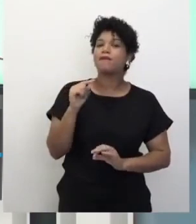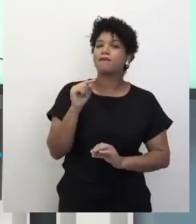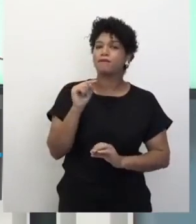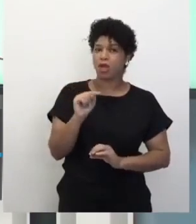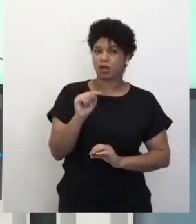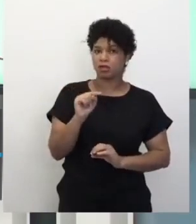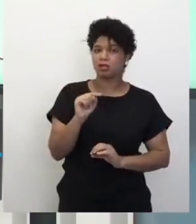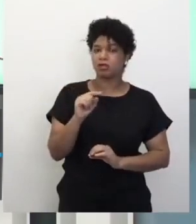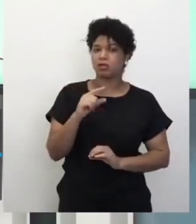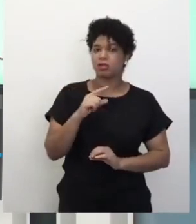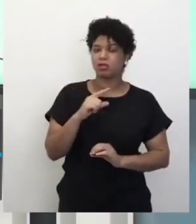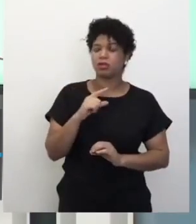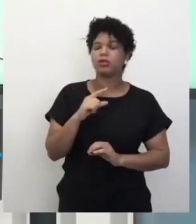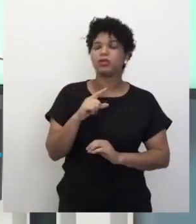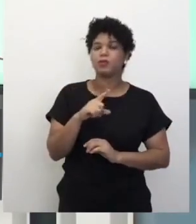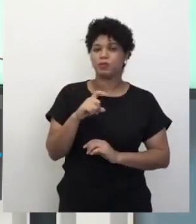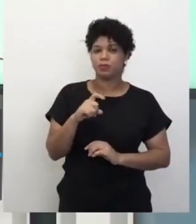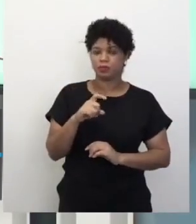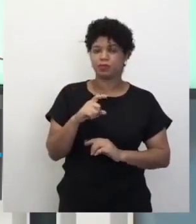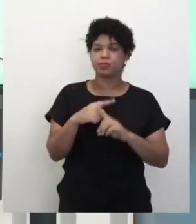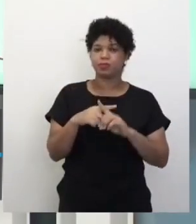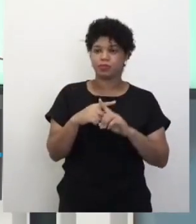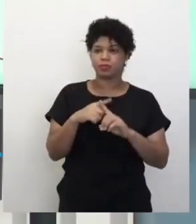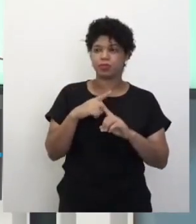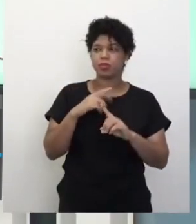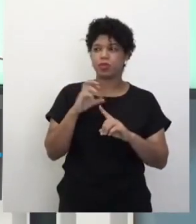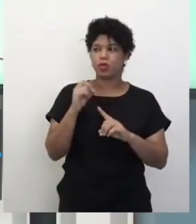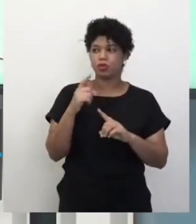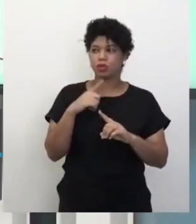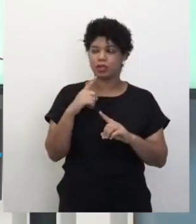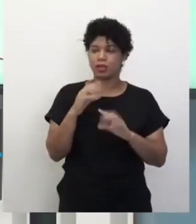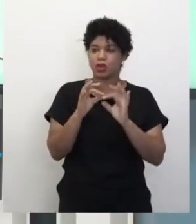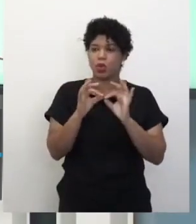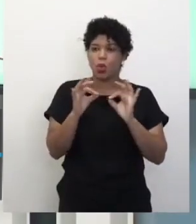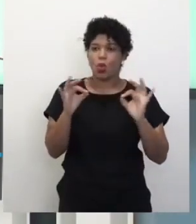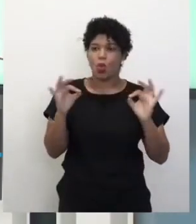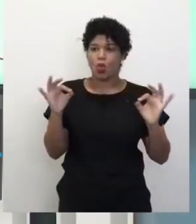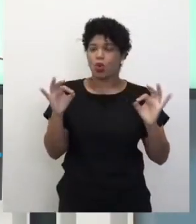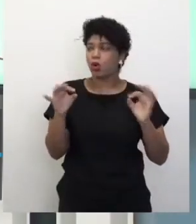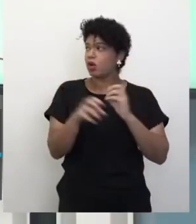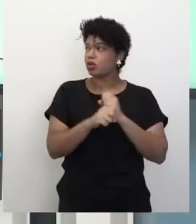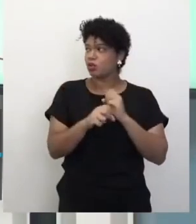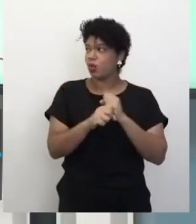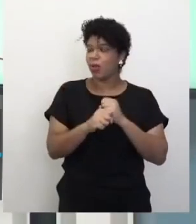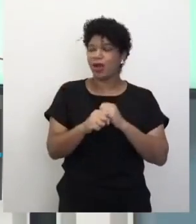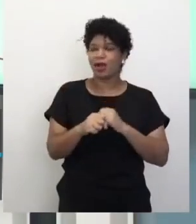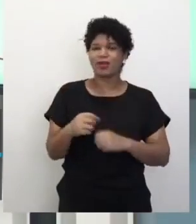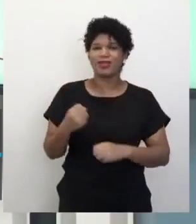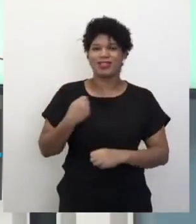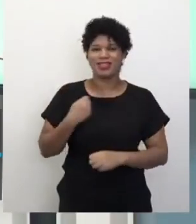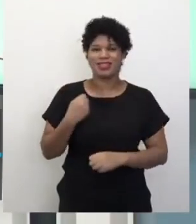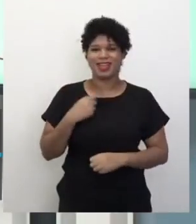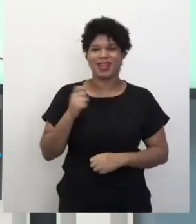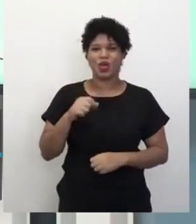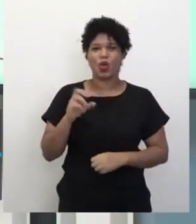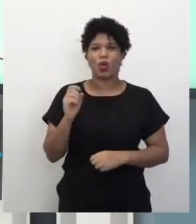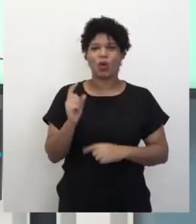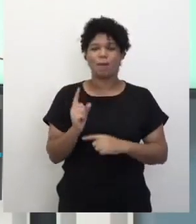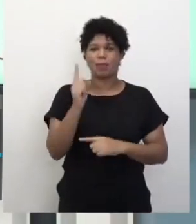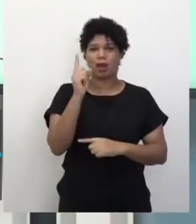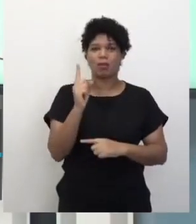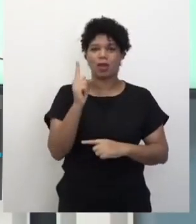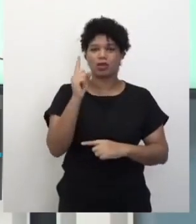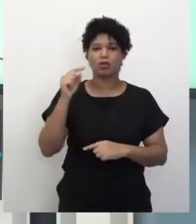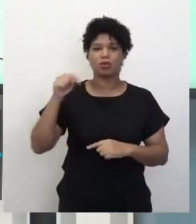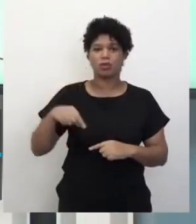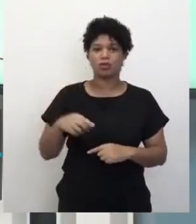Se ela está deslocada, ou eu tenho somado um número, se ela for para cima, ou subtraído um número, se